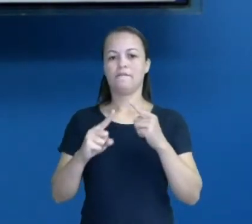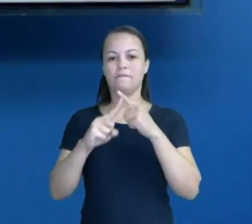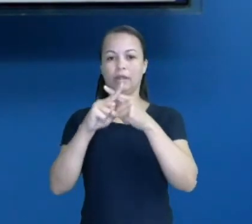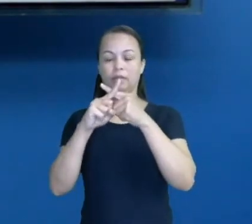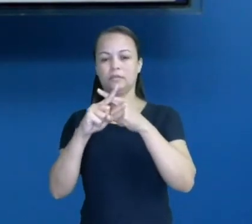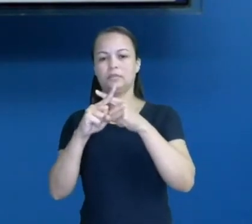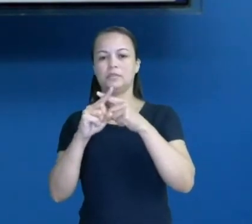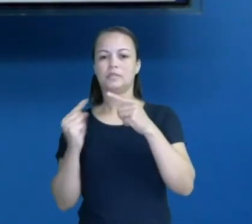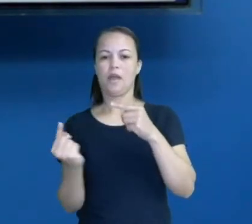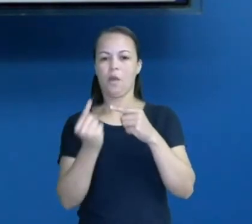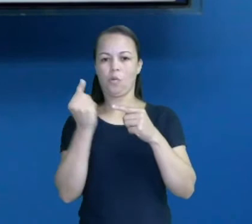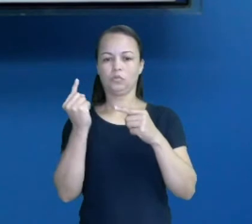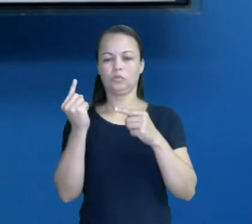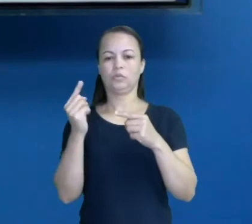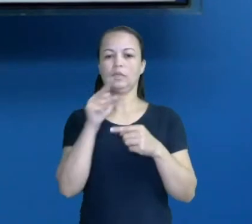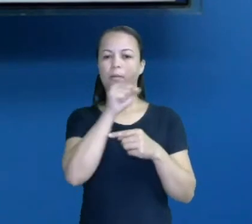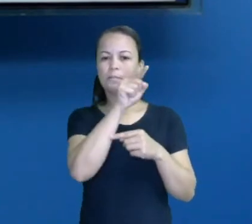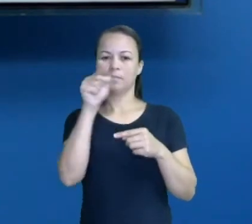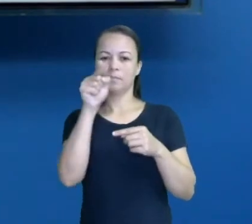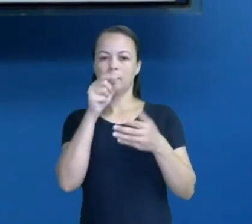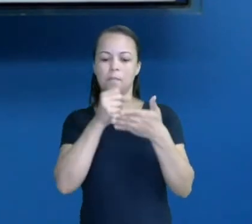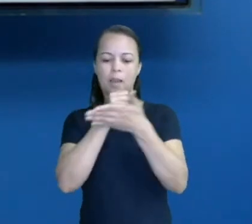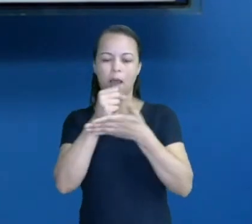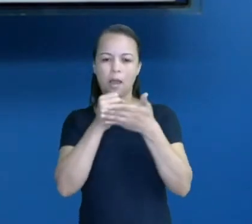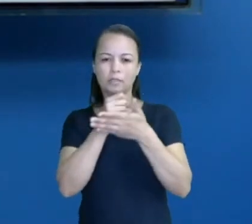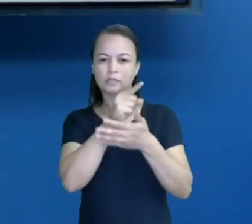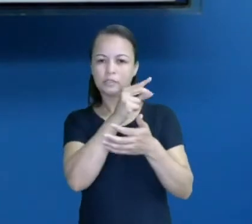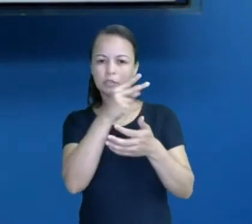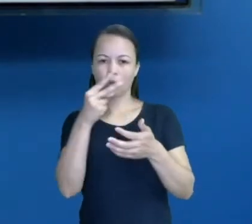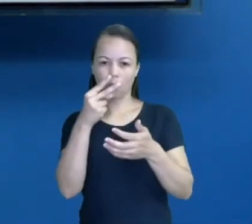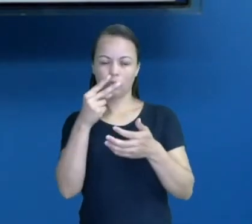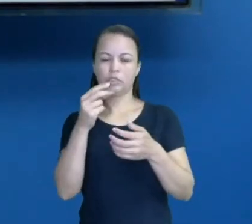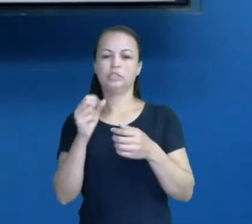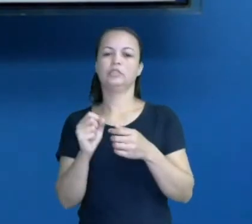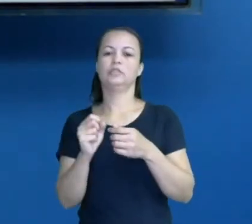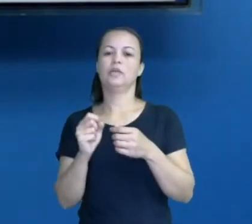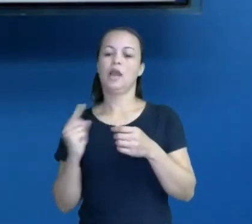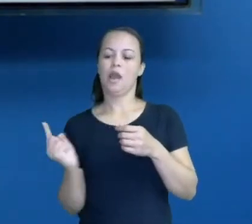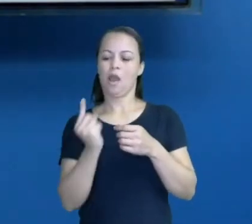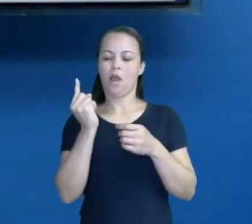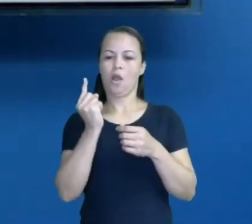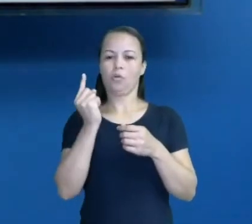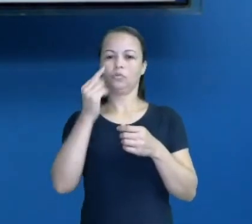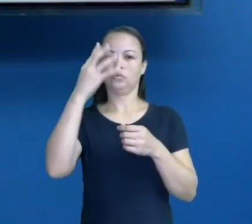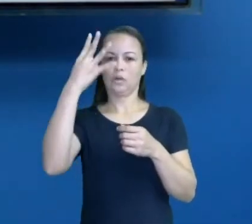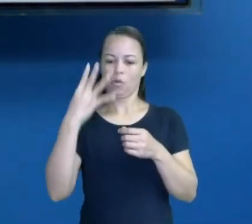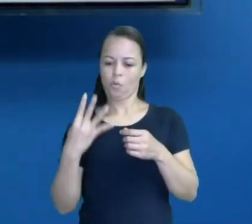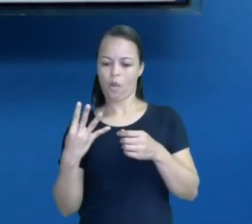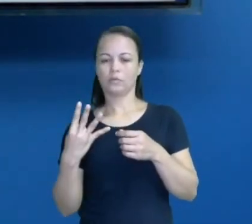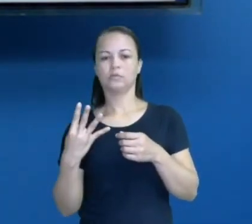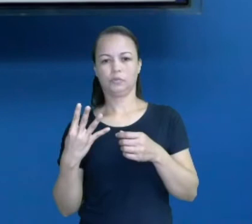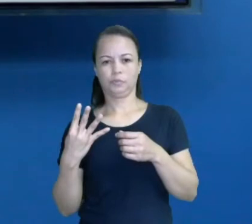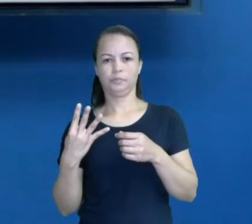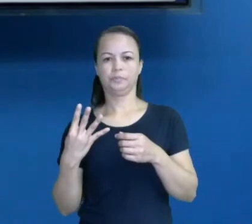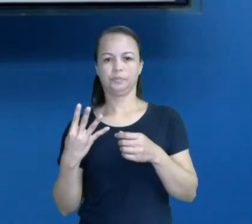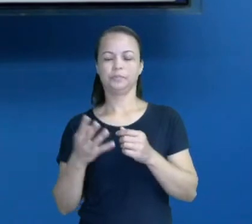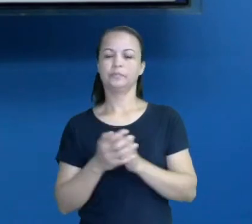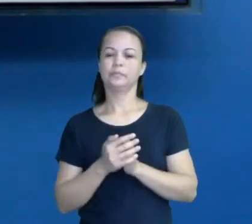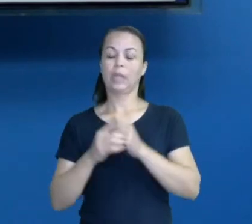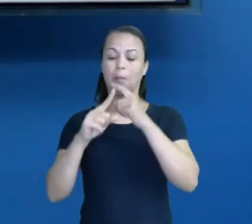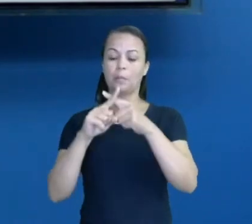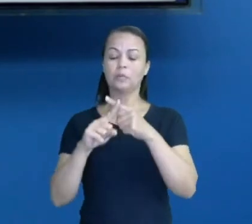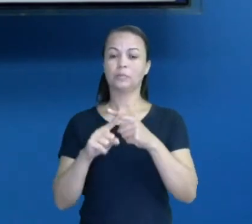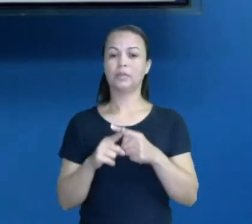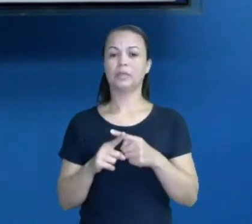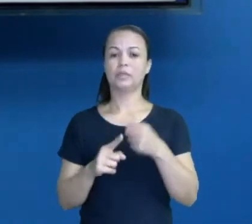minha base foi 2 quadrinhos. A minha altura, 4 quadrinhos.